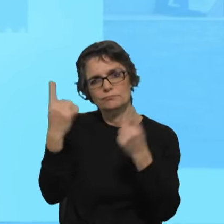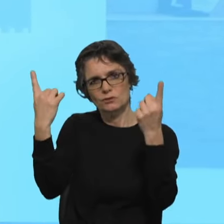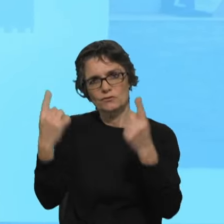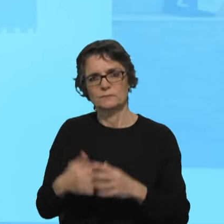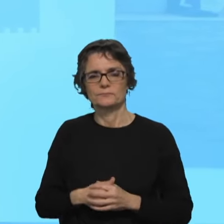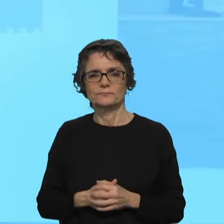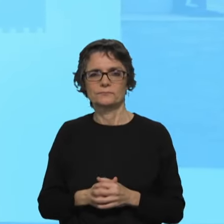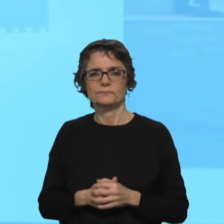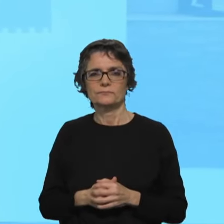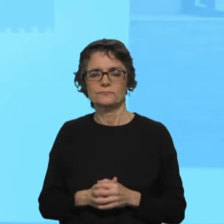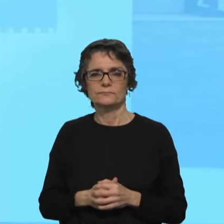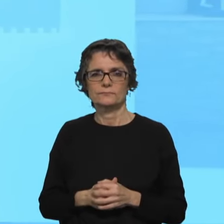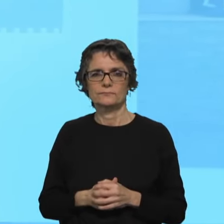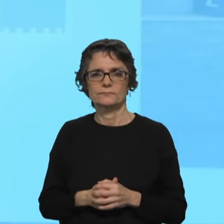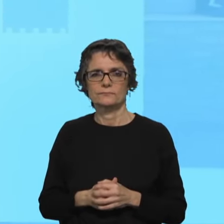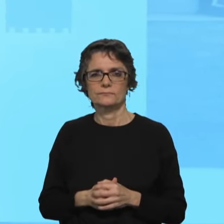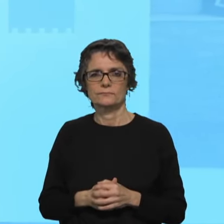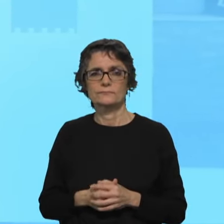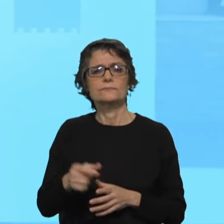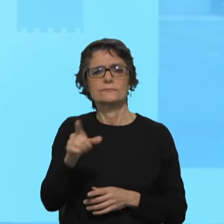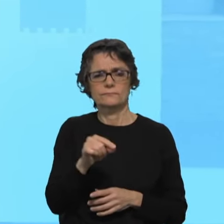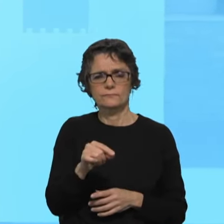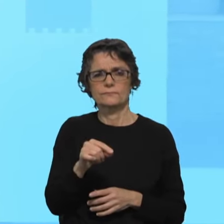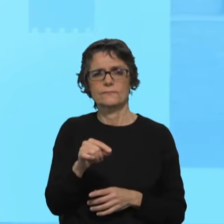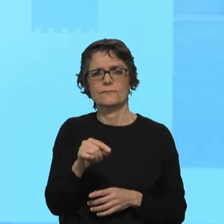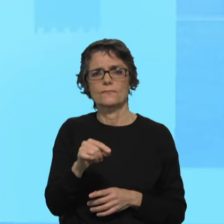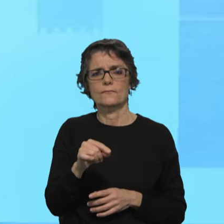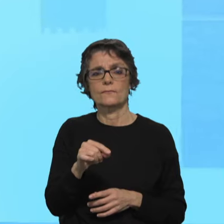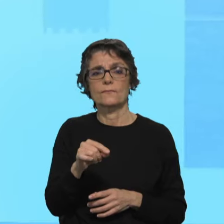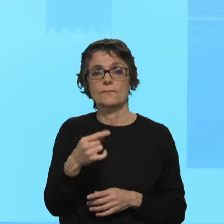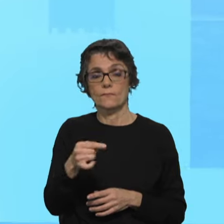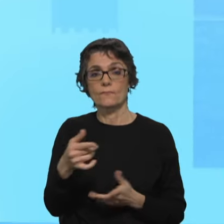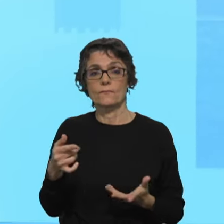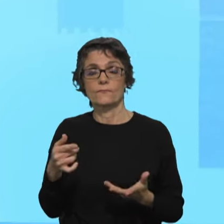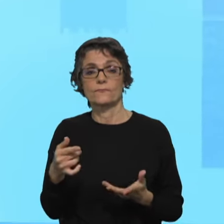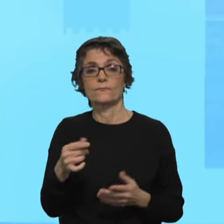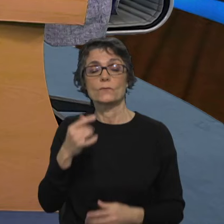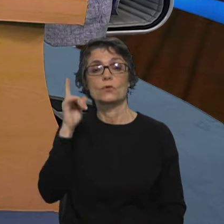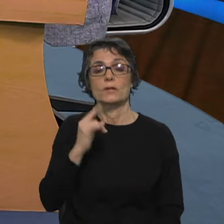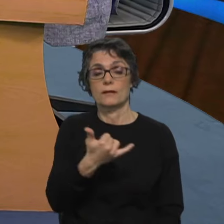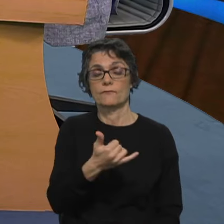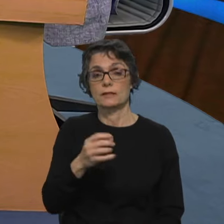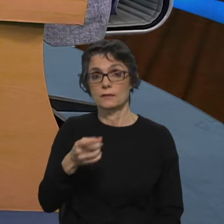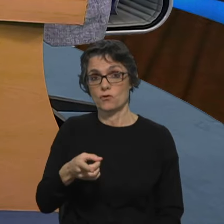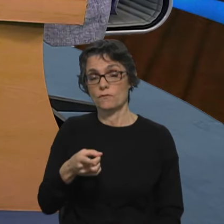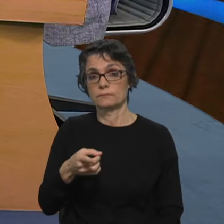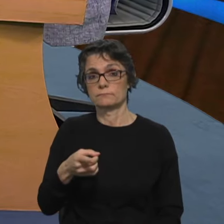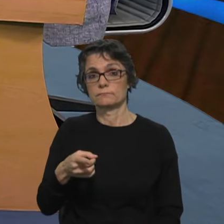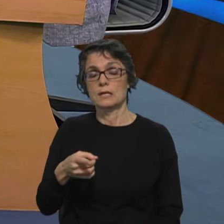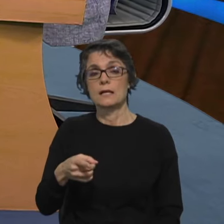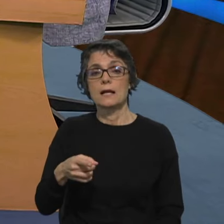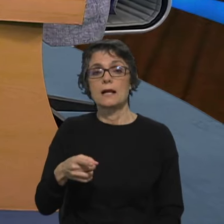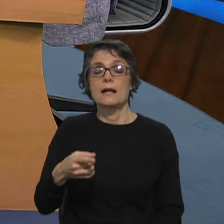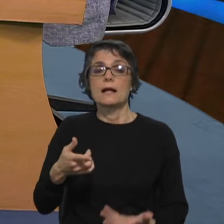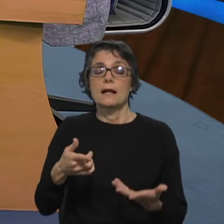Há também uma Via Sacra, não é? No dia 29 é um momento também para que as